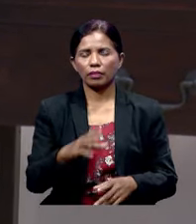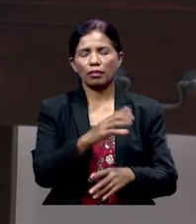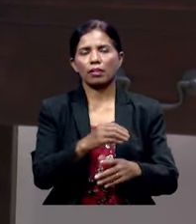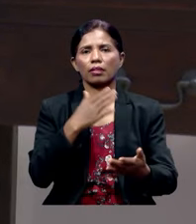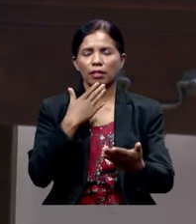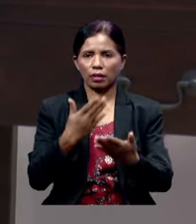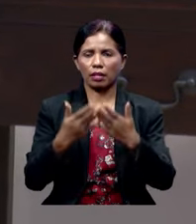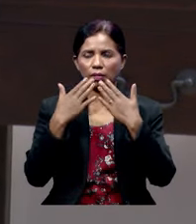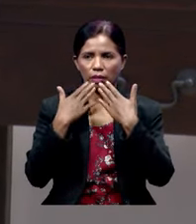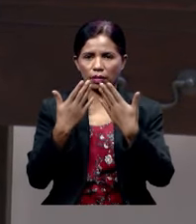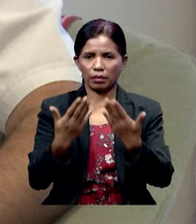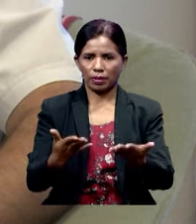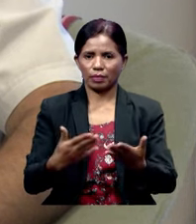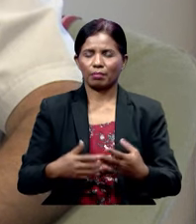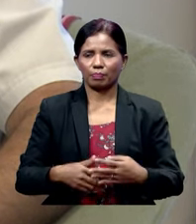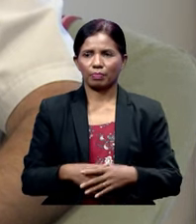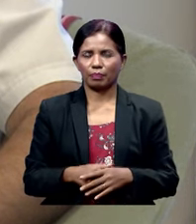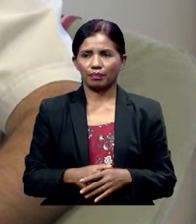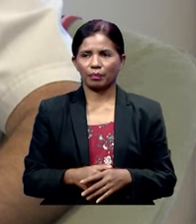disponibilidade M